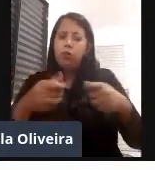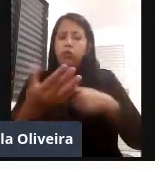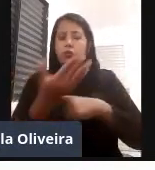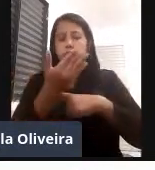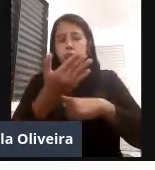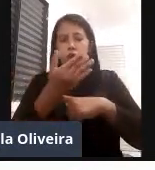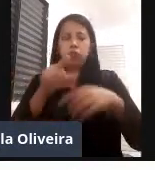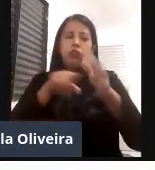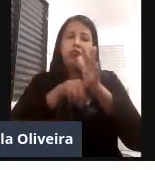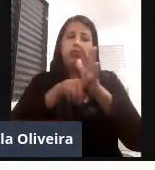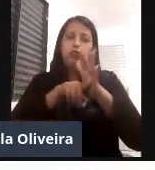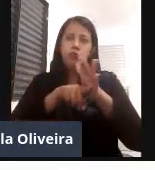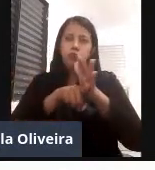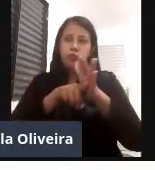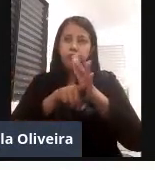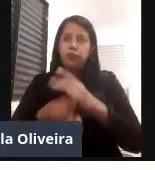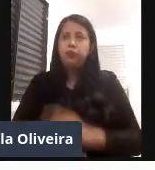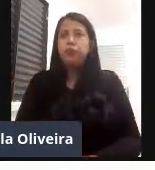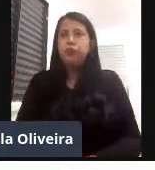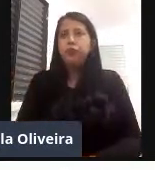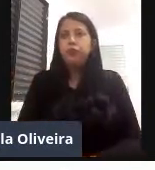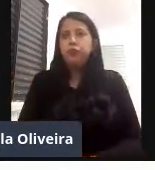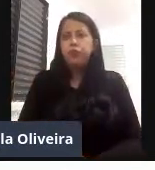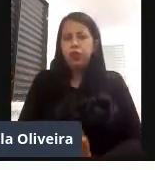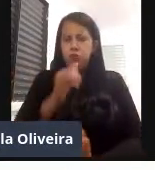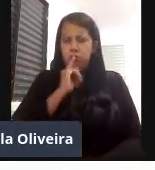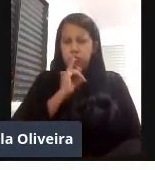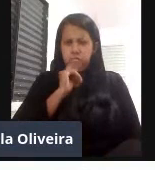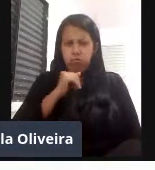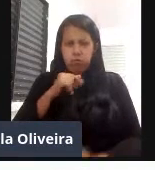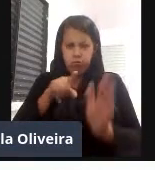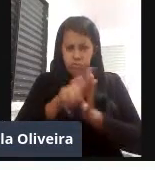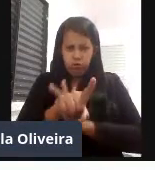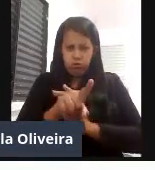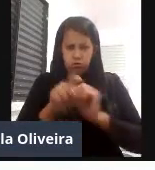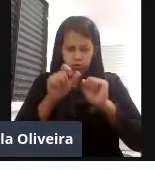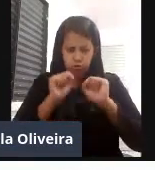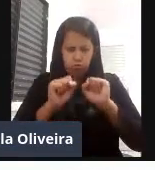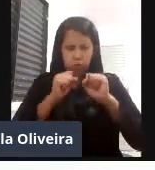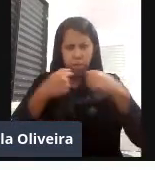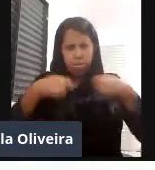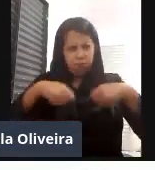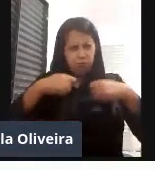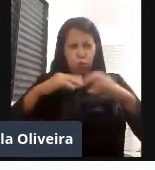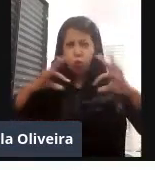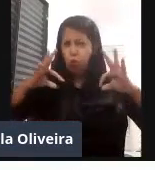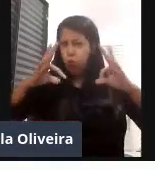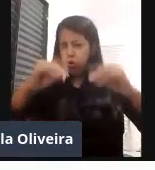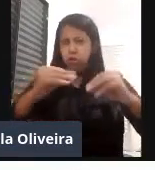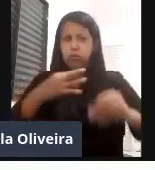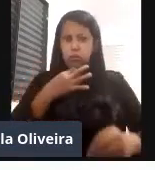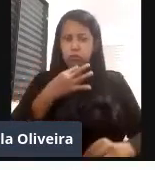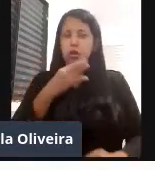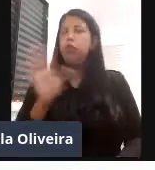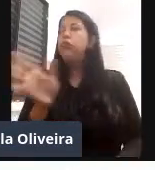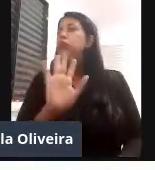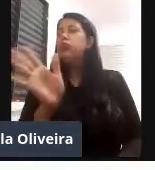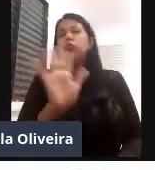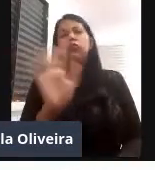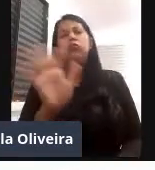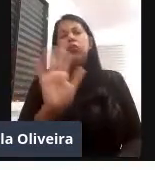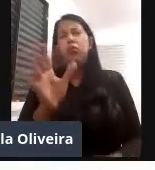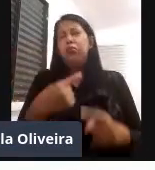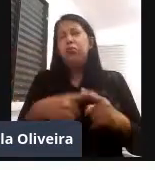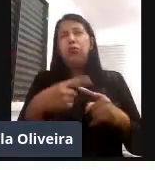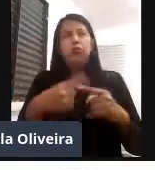busca. Joyce, eu preciso conhecer todas as bases de dados? Não, gente, são muitas bases de dados, muitas mesmo. Vai